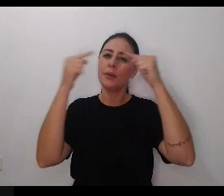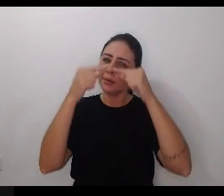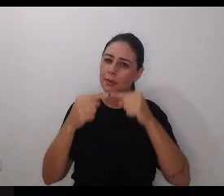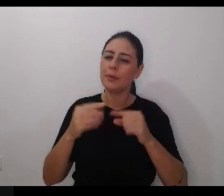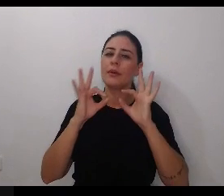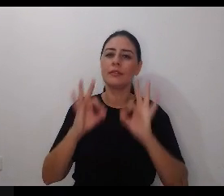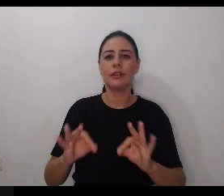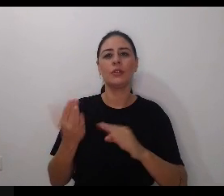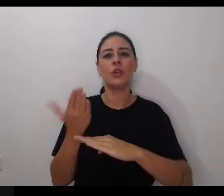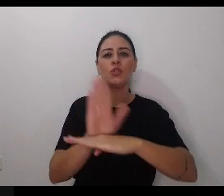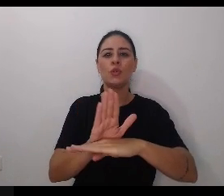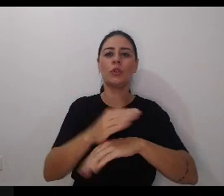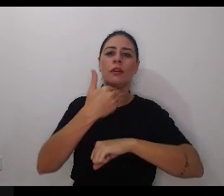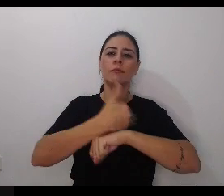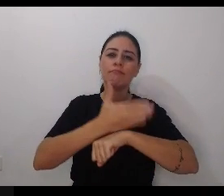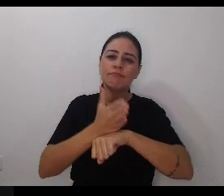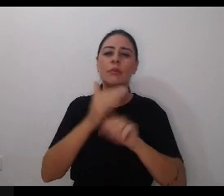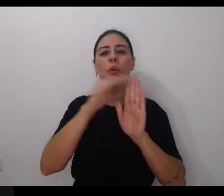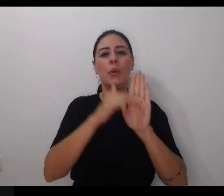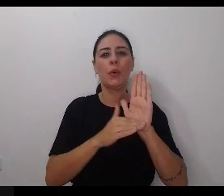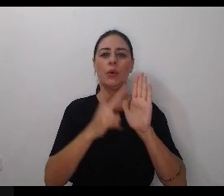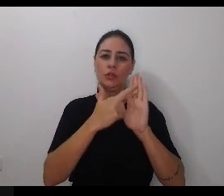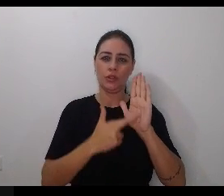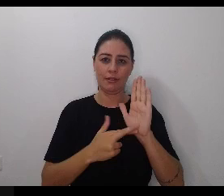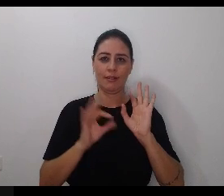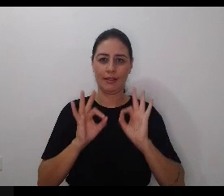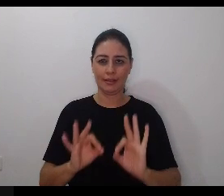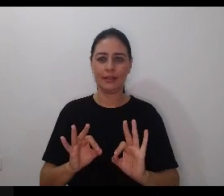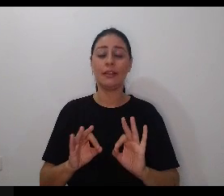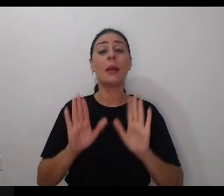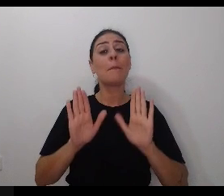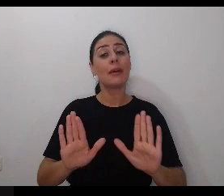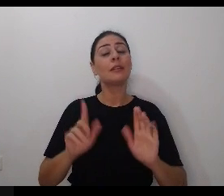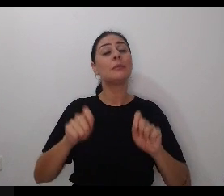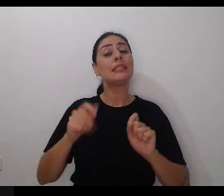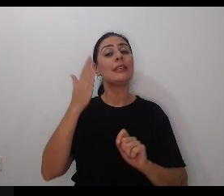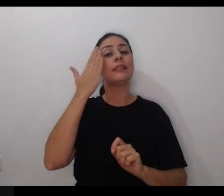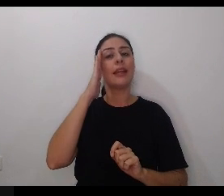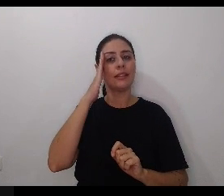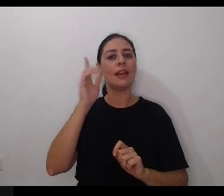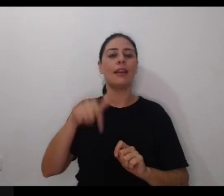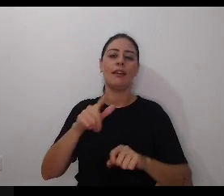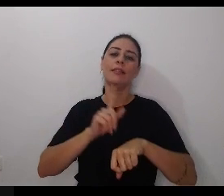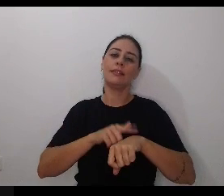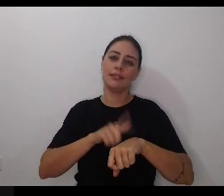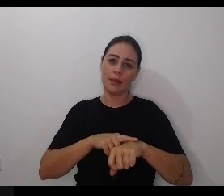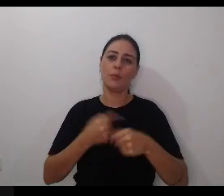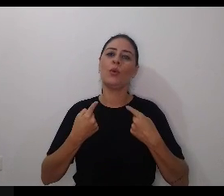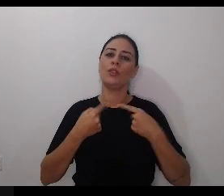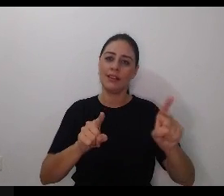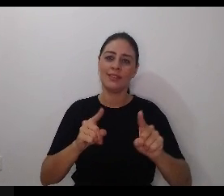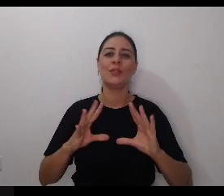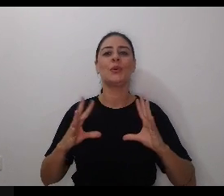combinar junto com a criança e fazer de uma forma que seja clara e coerente ajuda nessa rotina de regras,